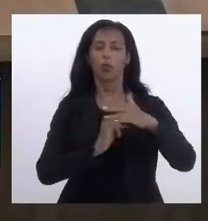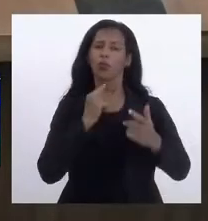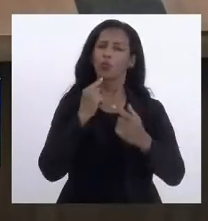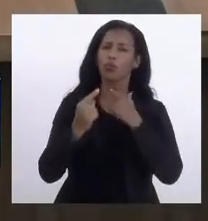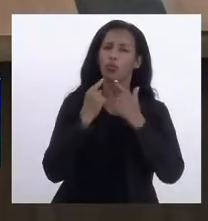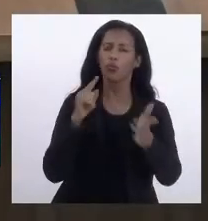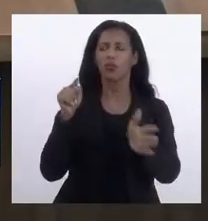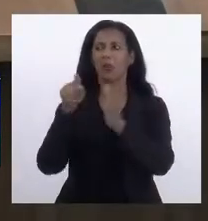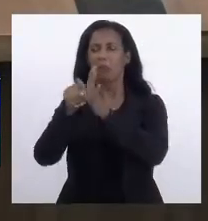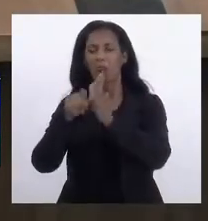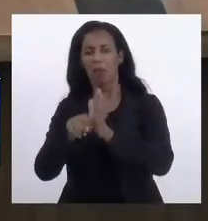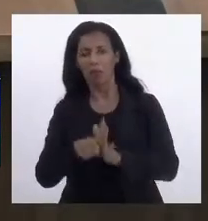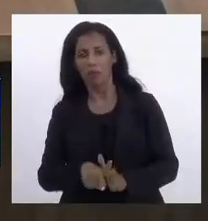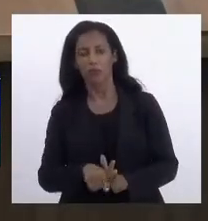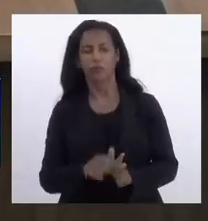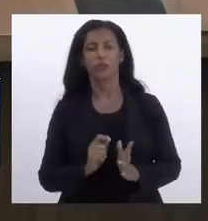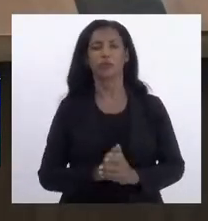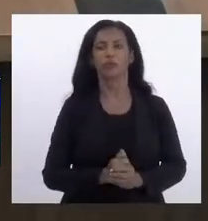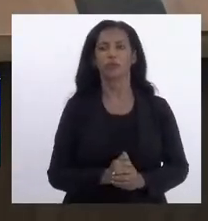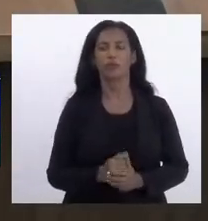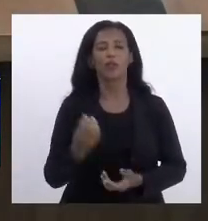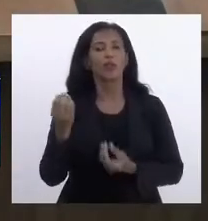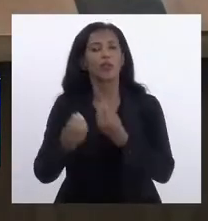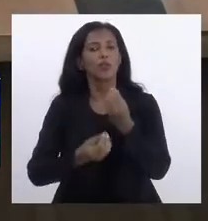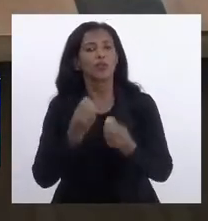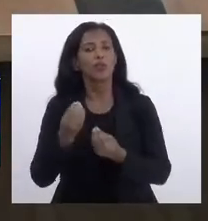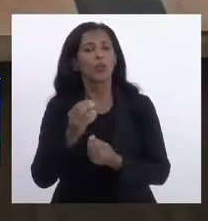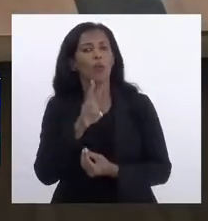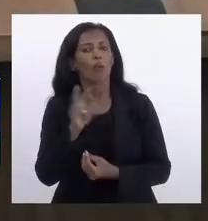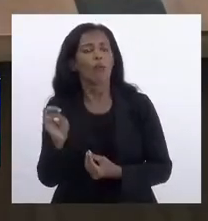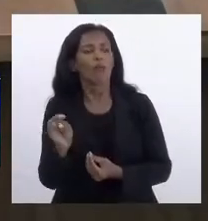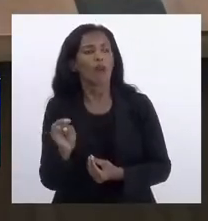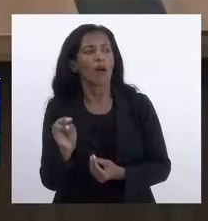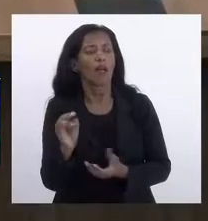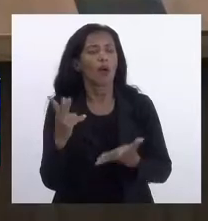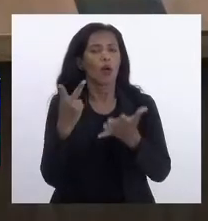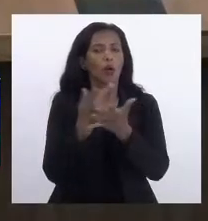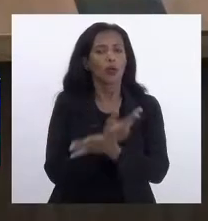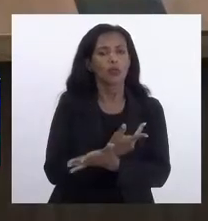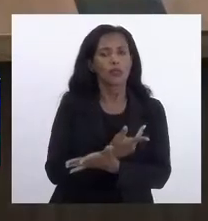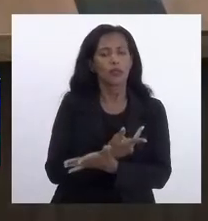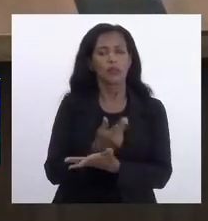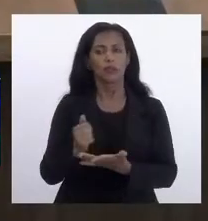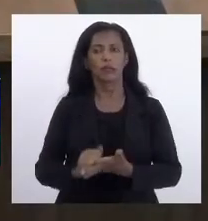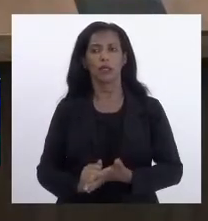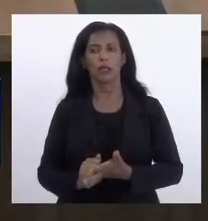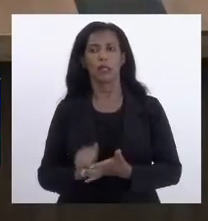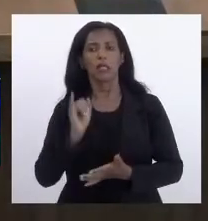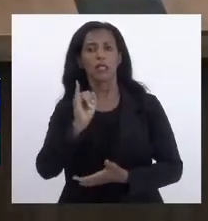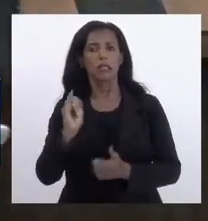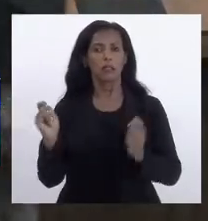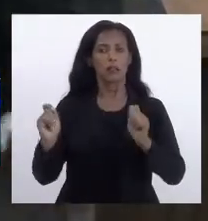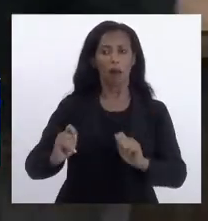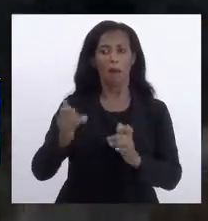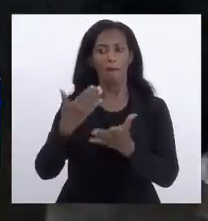dúvidas, com perguntas, com questionamentos de como seria a construção dessa isonomia, o que, que representaria, se isso poderia significar perda de direitos.